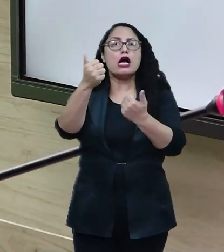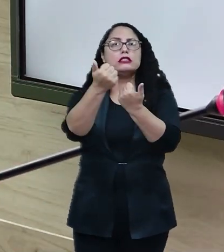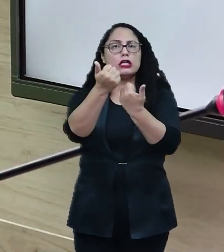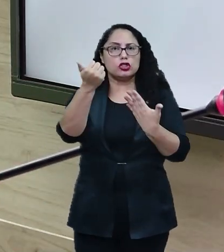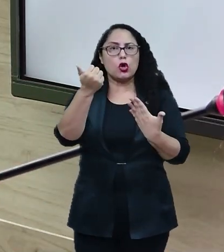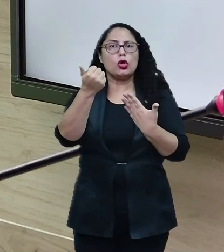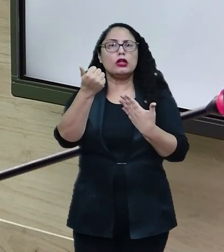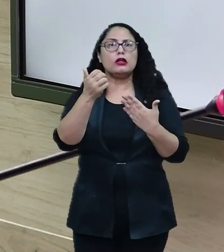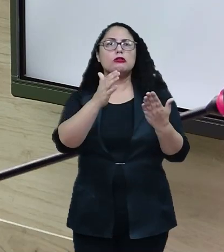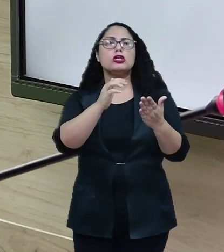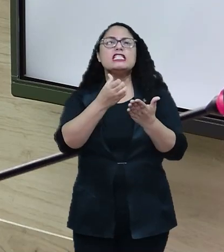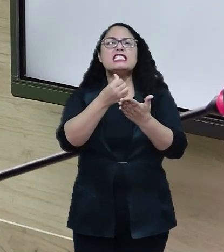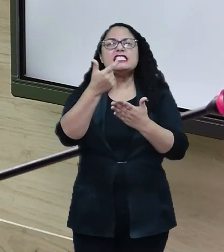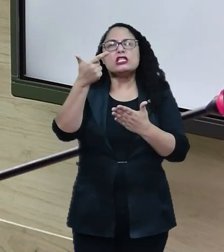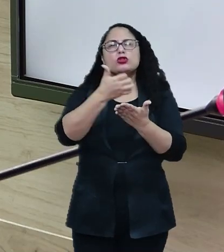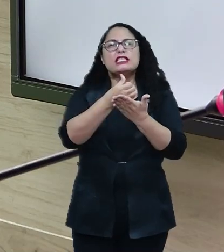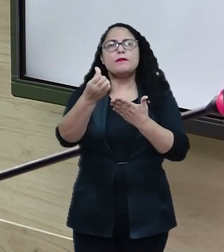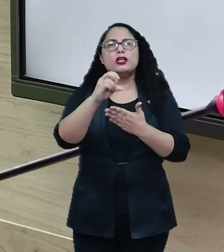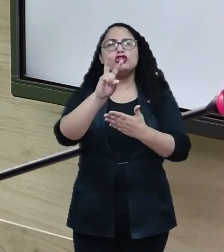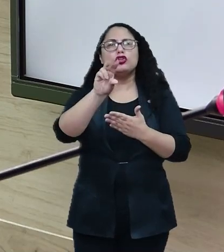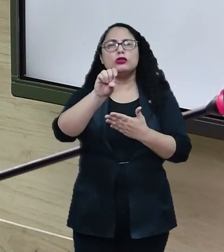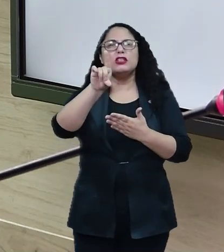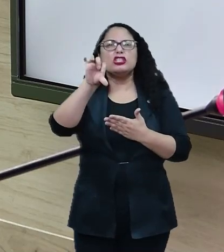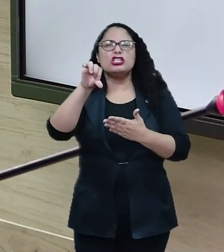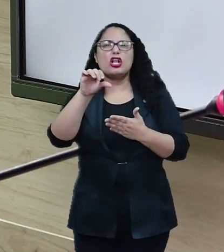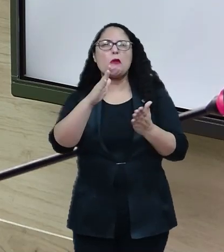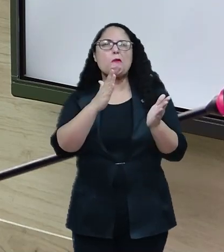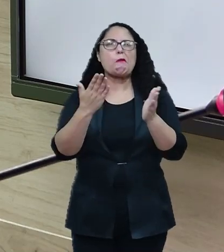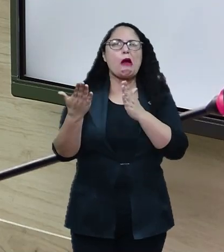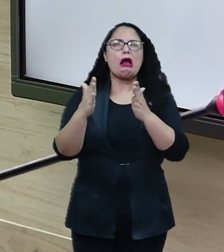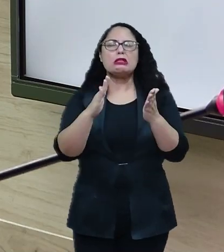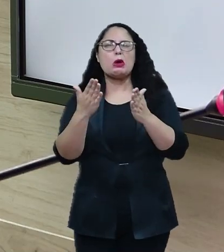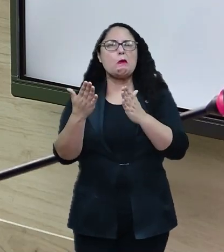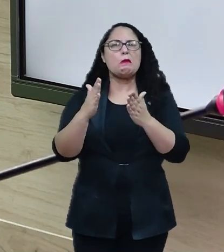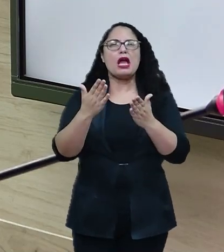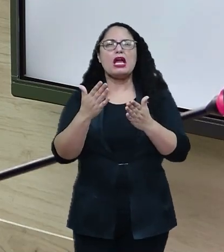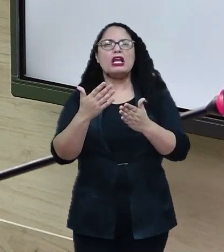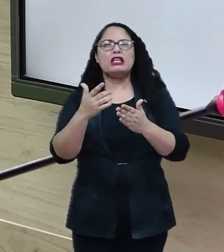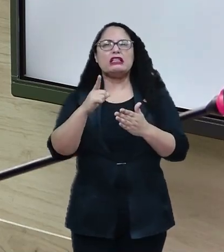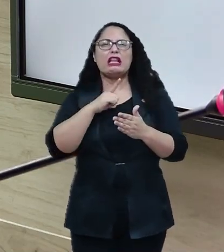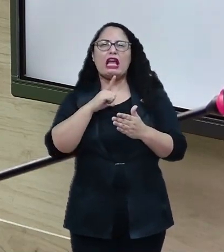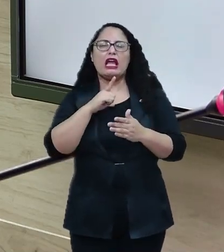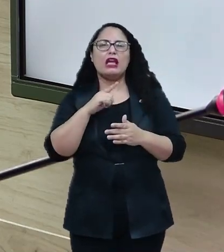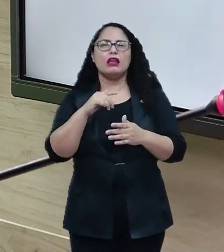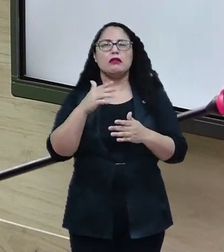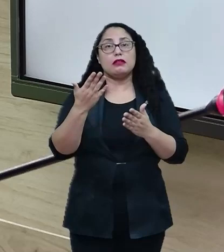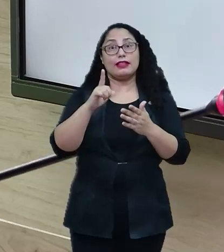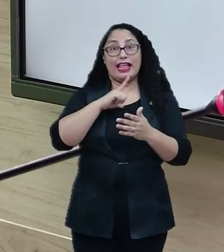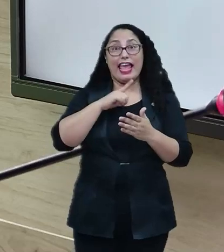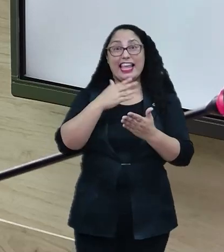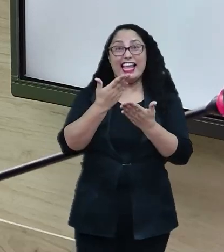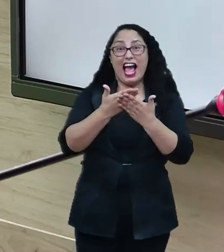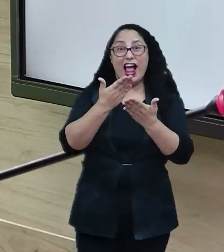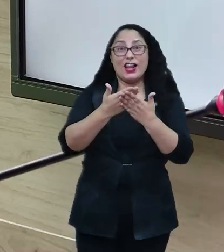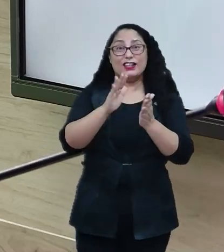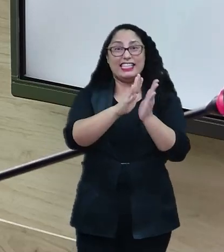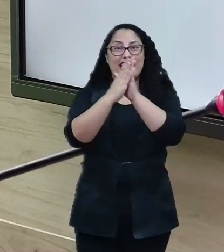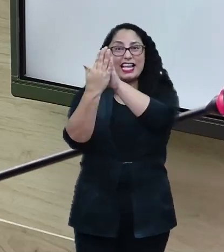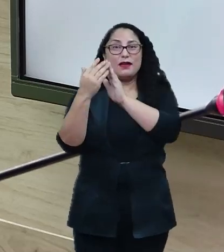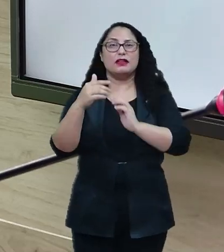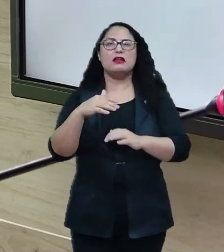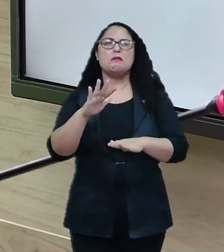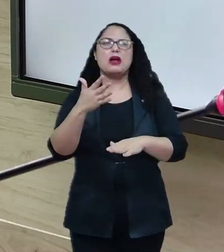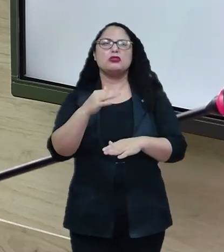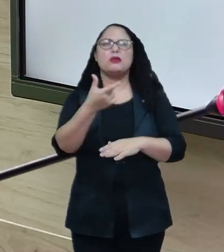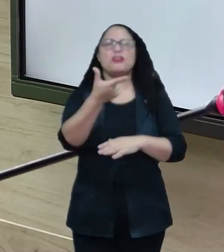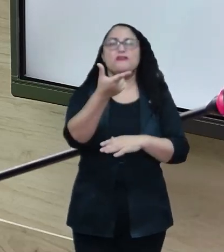no segundo semestre de 2019, de lá para cá a gente deve ter tido já tido ou tendo, né, porque tem estudantes ainda em intercâmbio, Sim. cerca